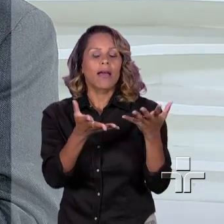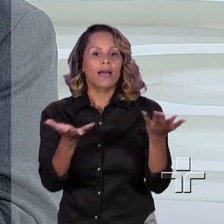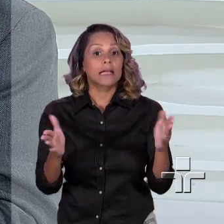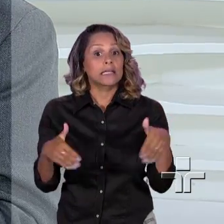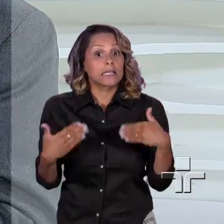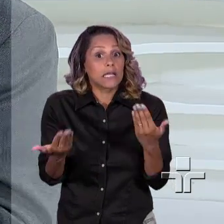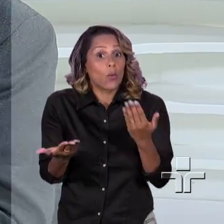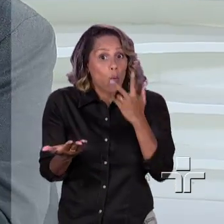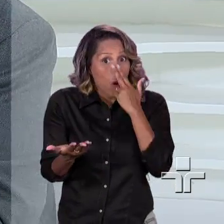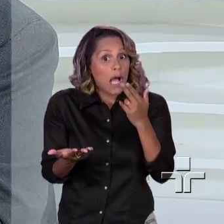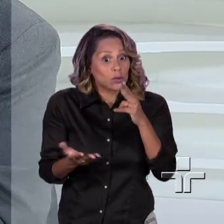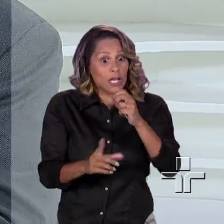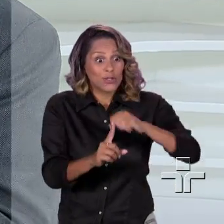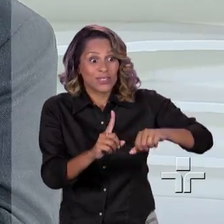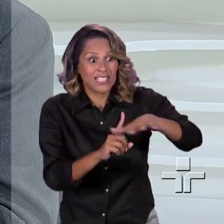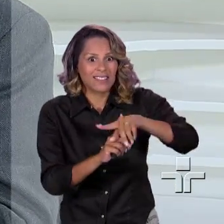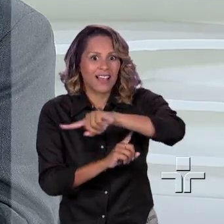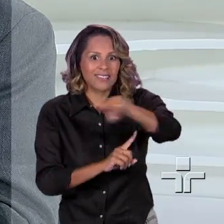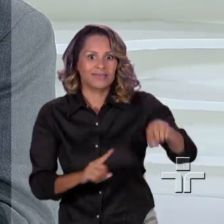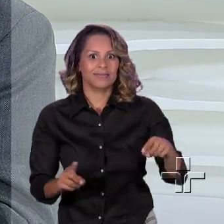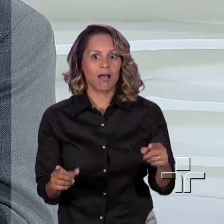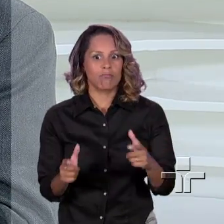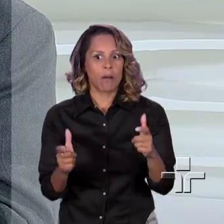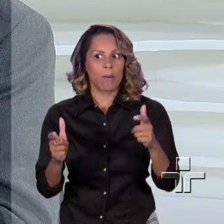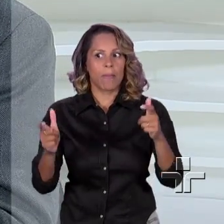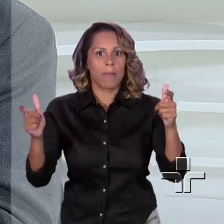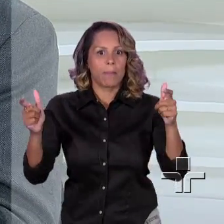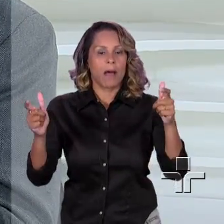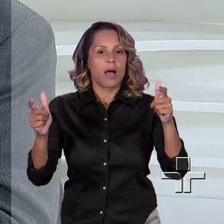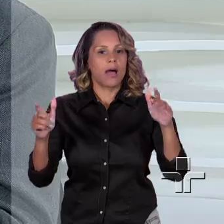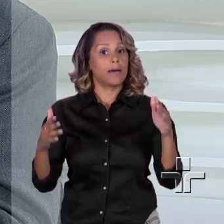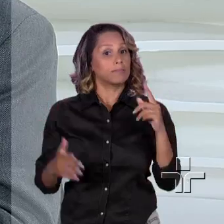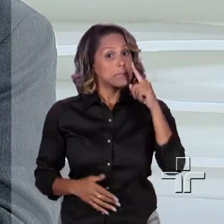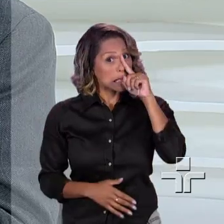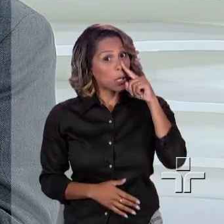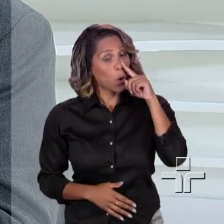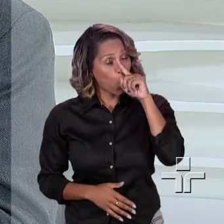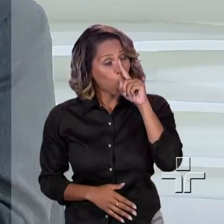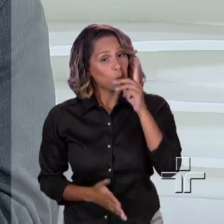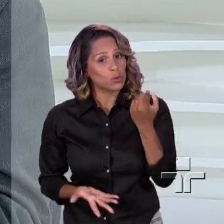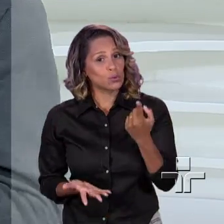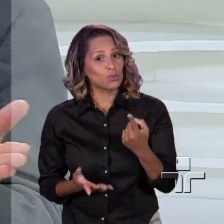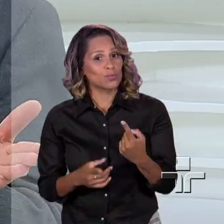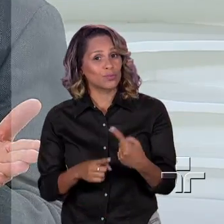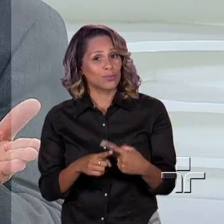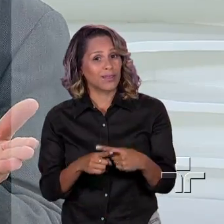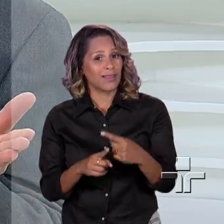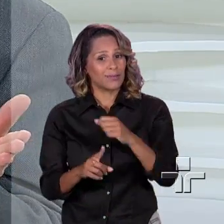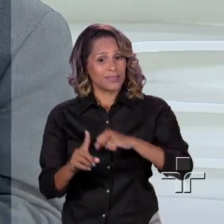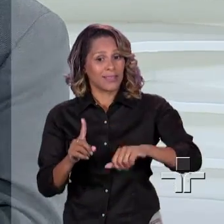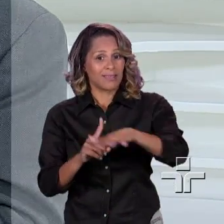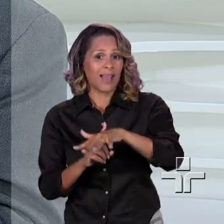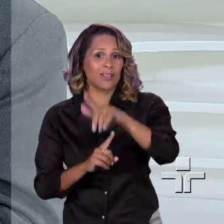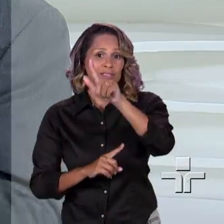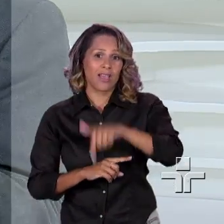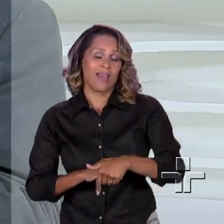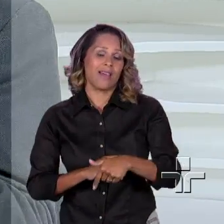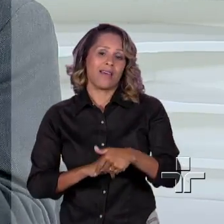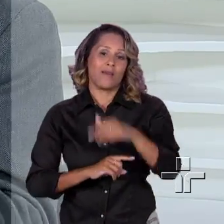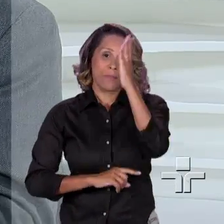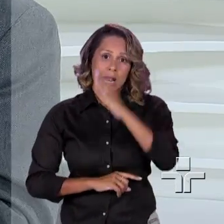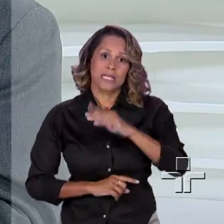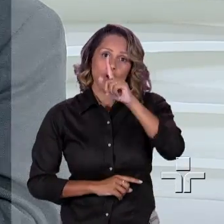crescendo e está tendo cada vez mais voz na sociedade brasileira. É muito perigoso, porque aqui é um Estado laico, não